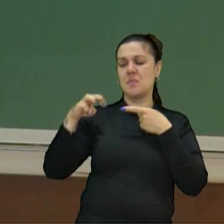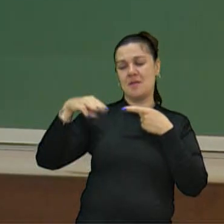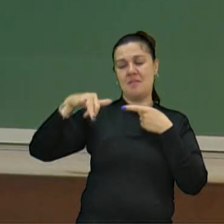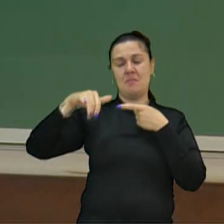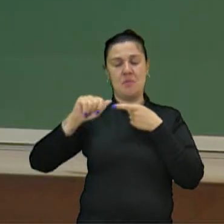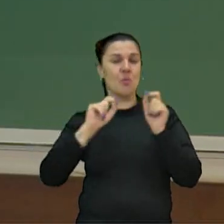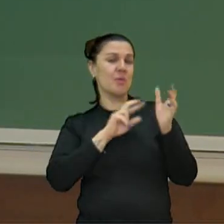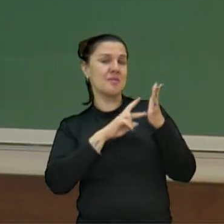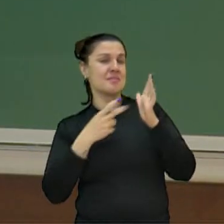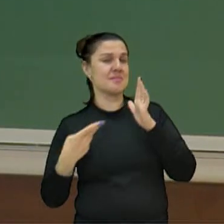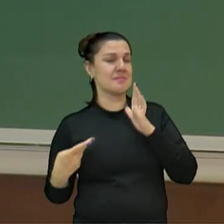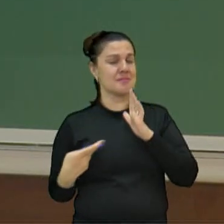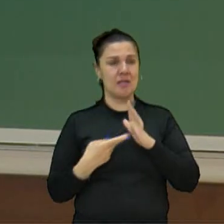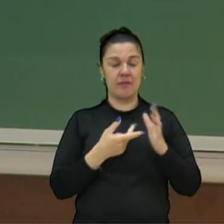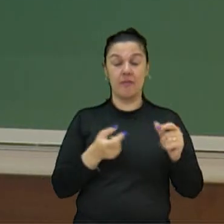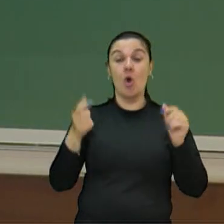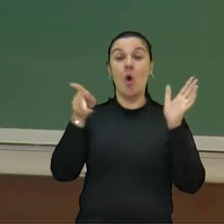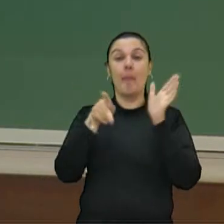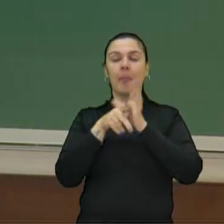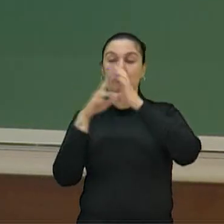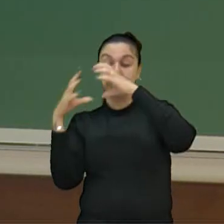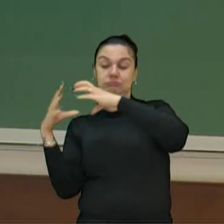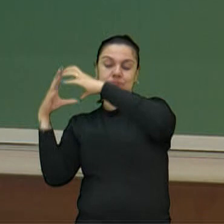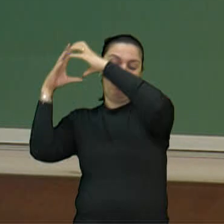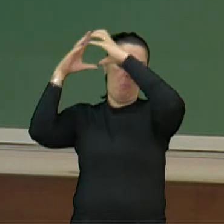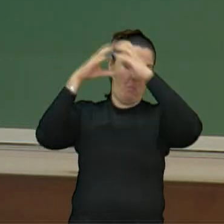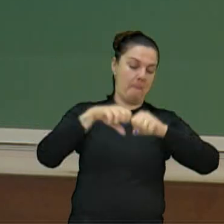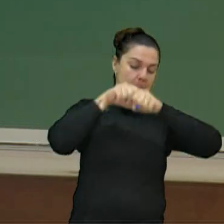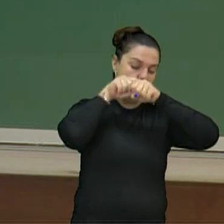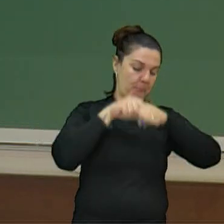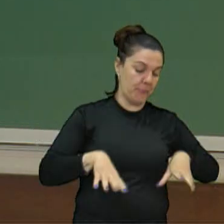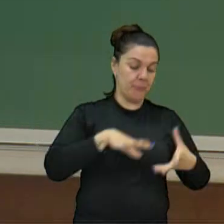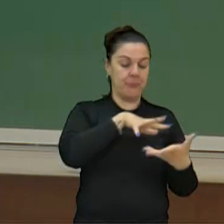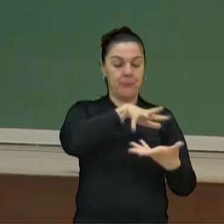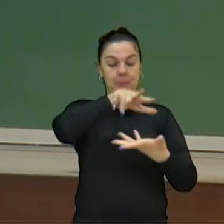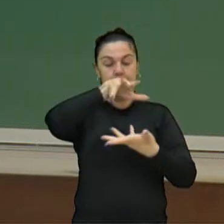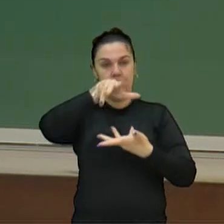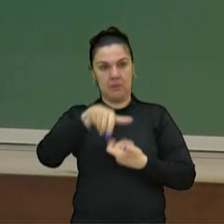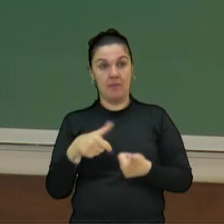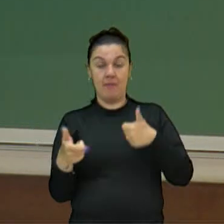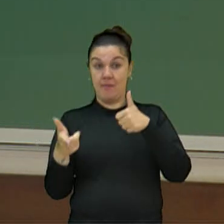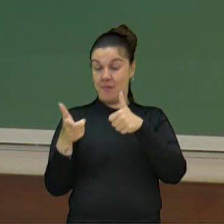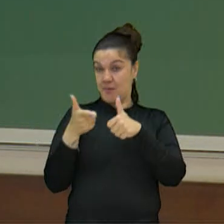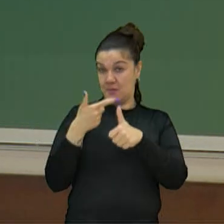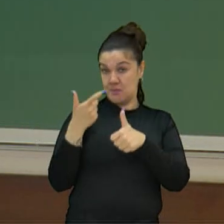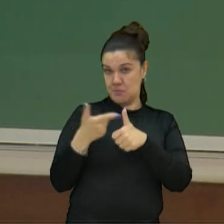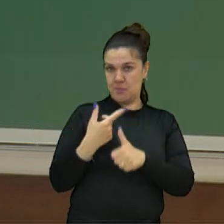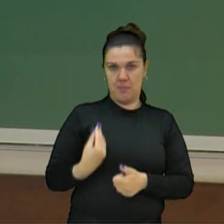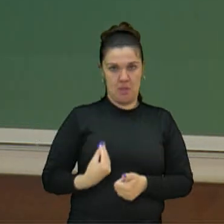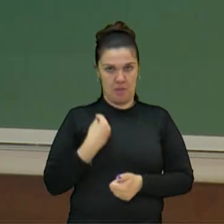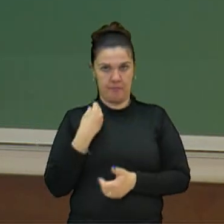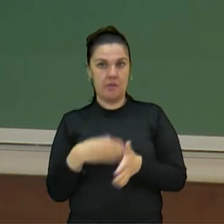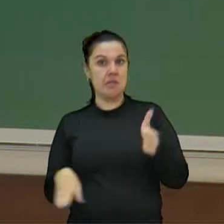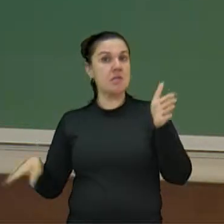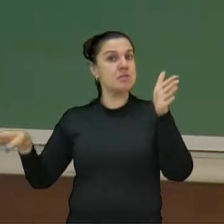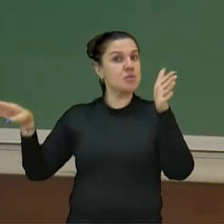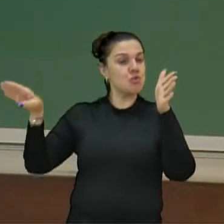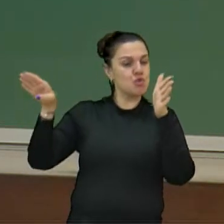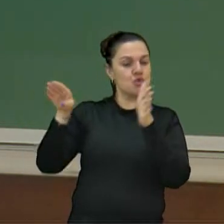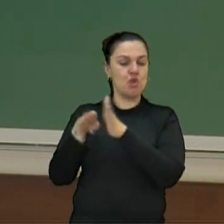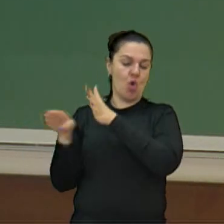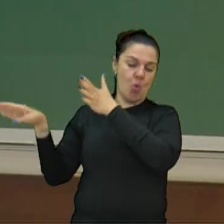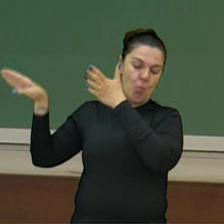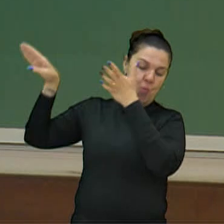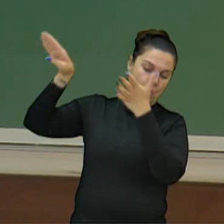corpos celestes trouxeram a vida para a Terra. Essa primeira forma de vida que então chegou ali pelos corpos celestes,